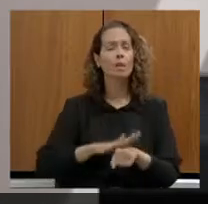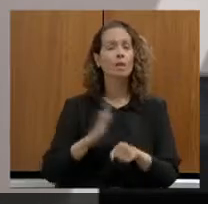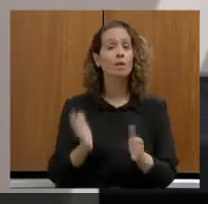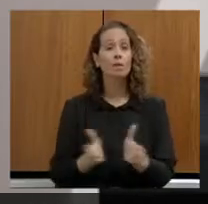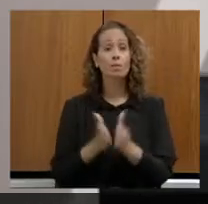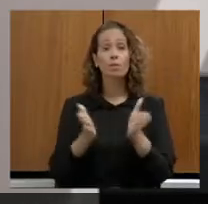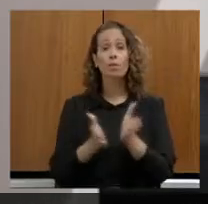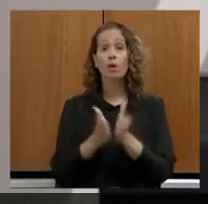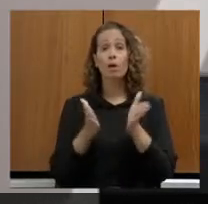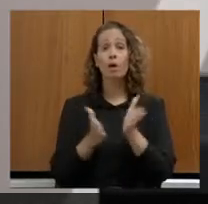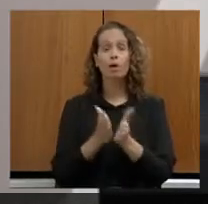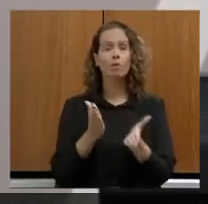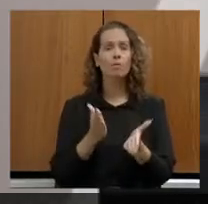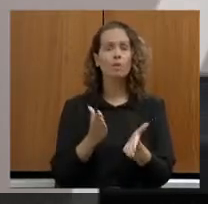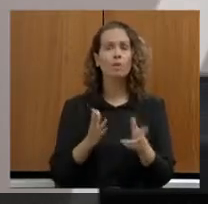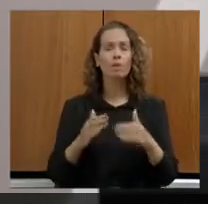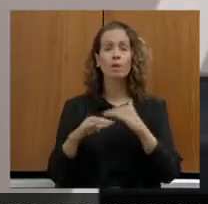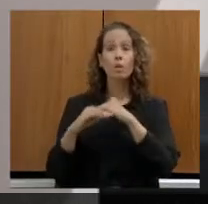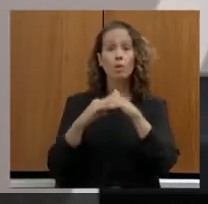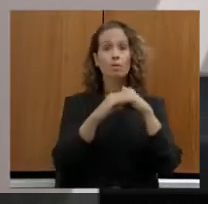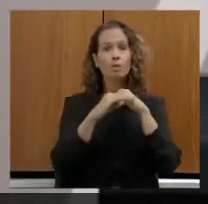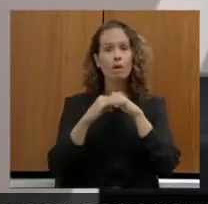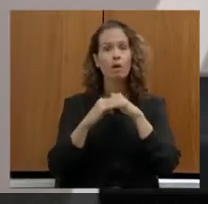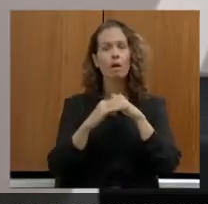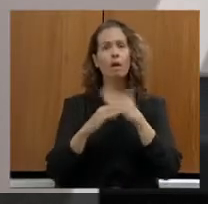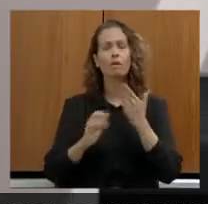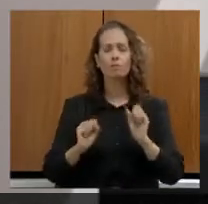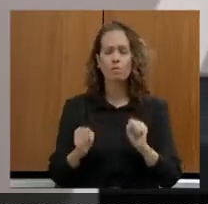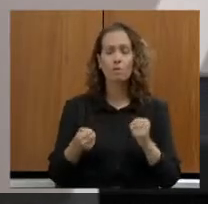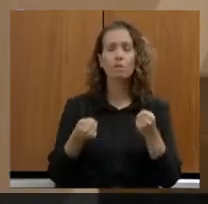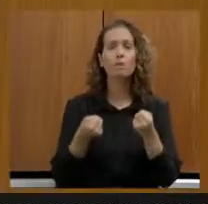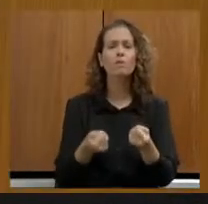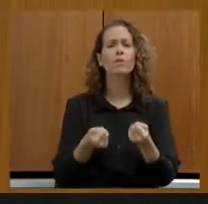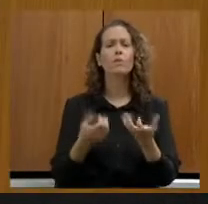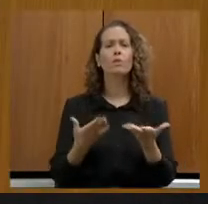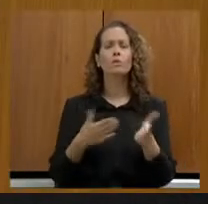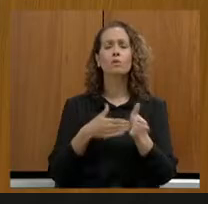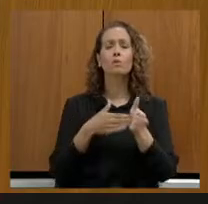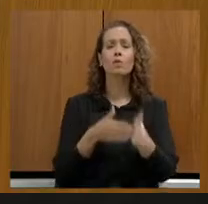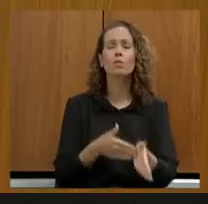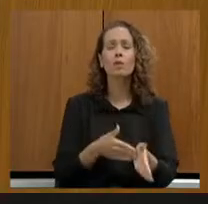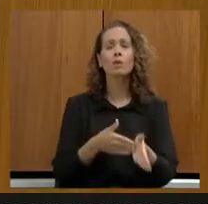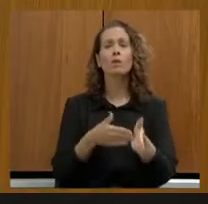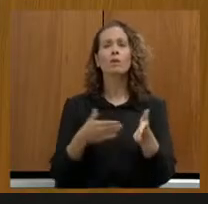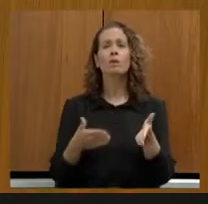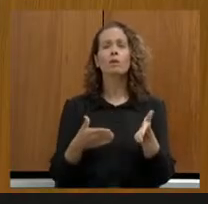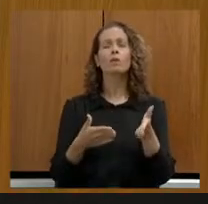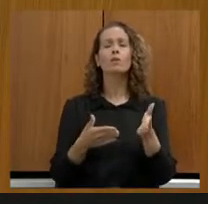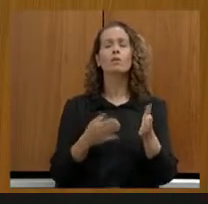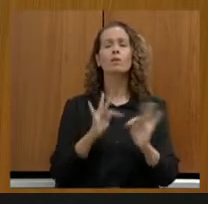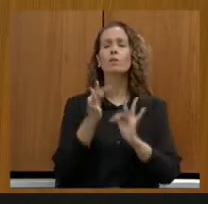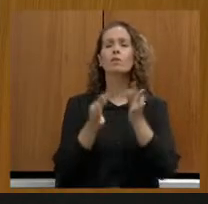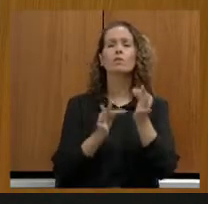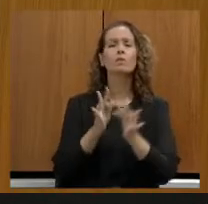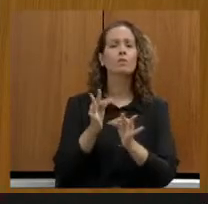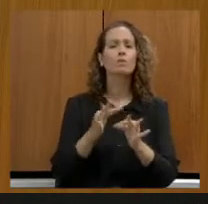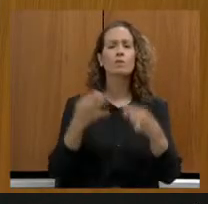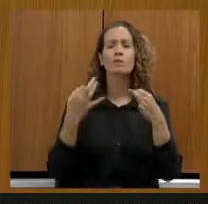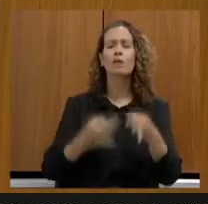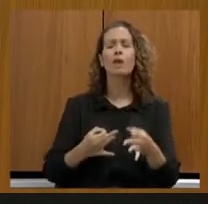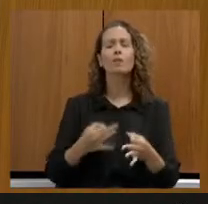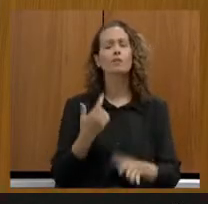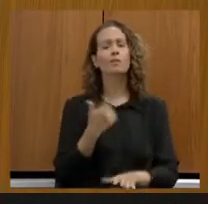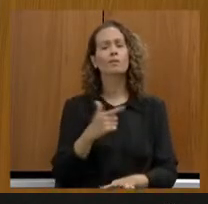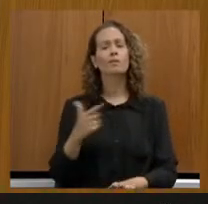não tiveram as mesmas condições de reforço de acompanhamento e de acesso tecnológico adequado Então